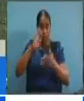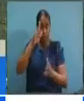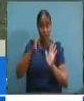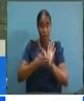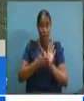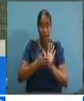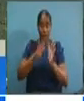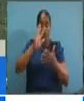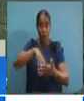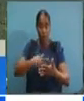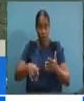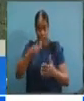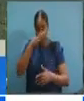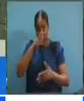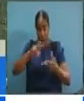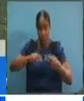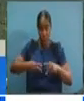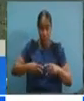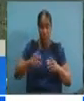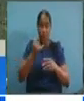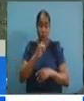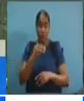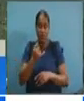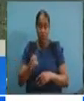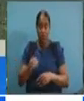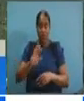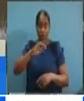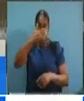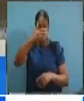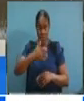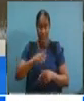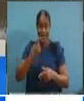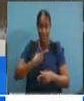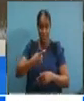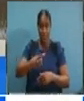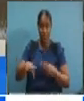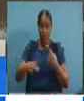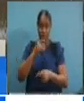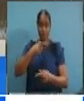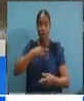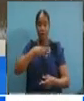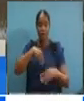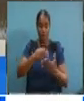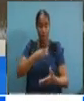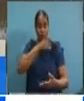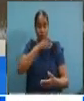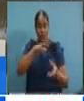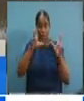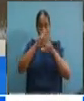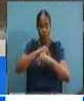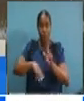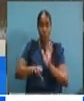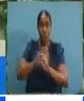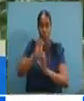para o município referente é 2020 e uma das prioridades será adotar a polícia municipal de novas